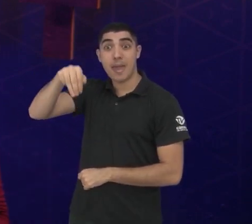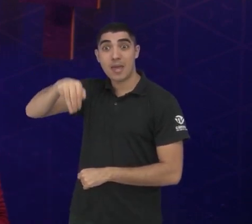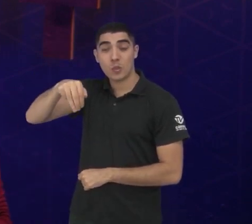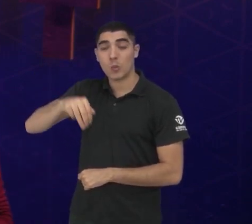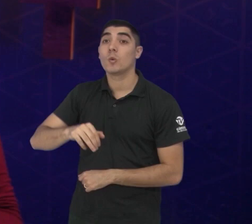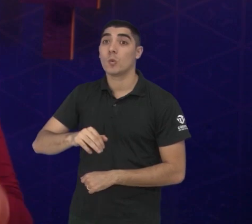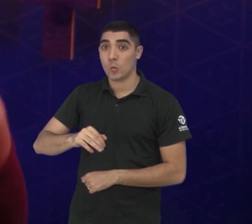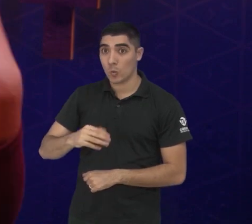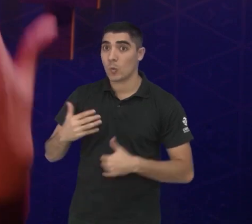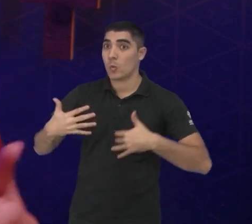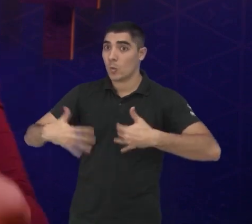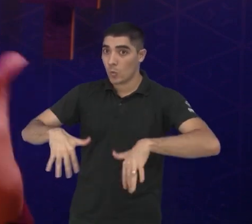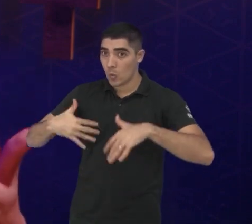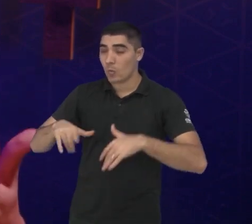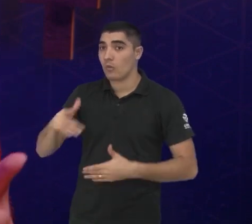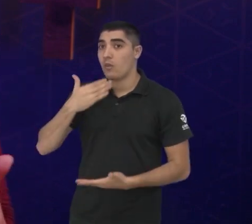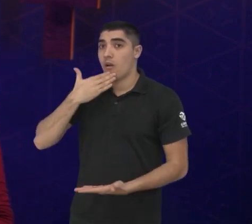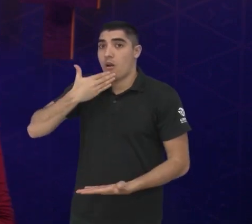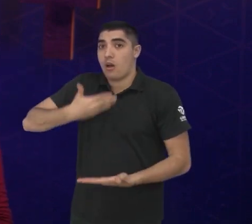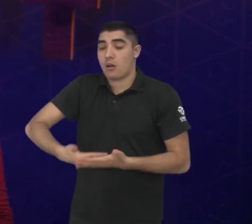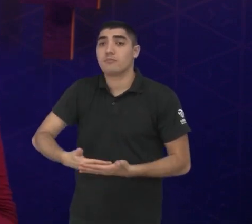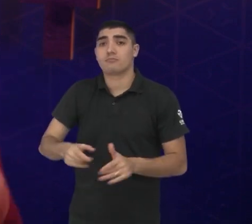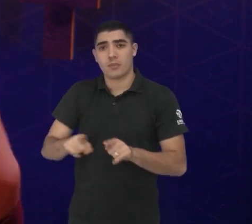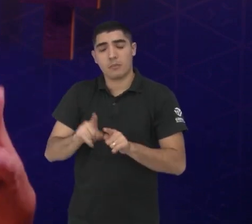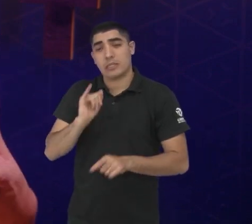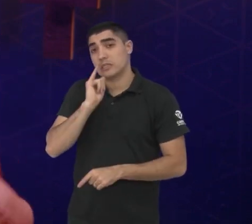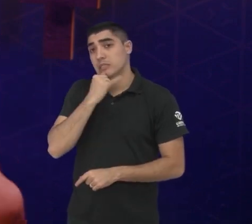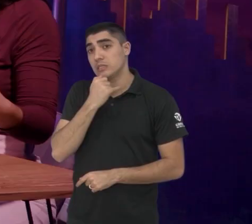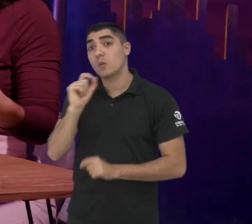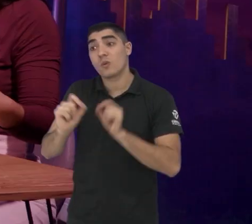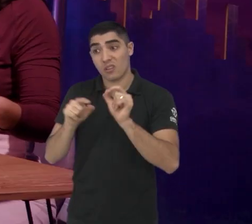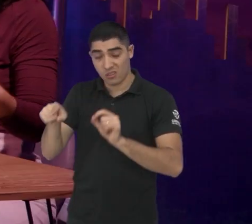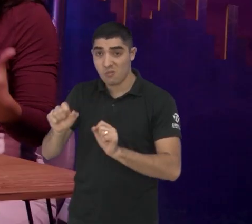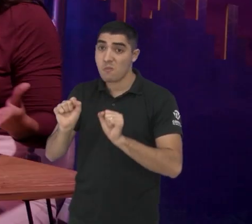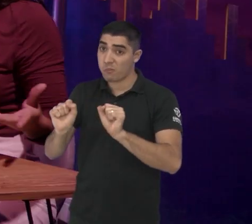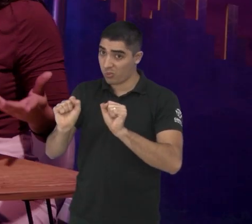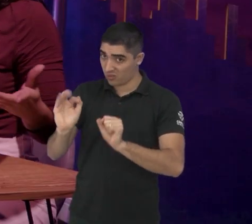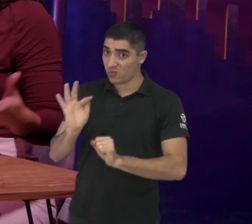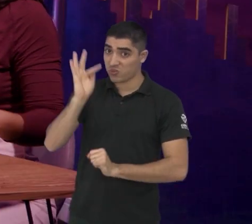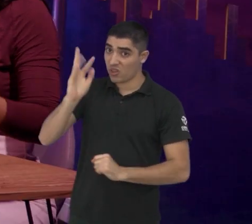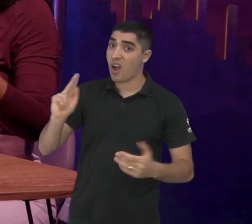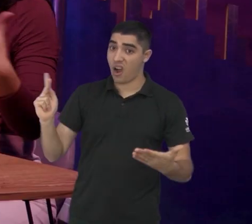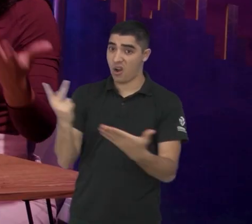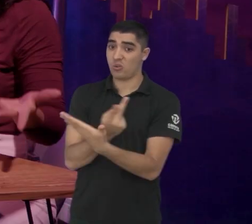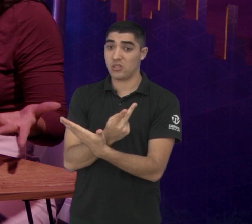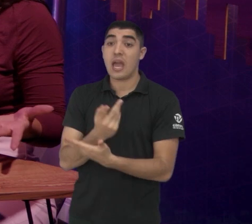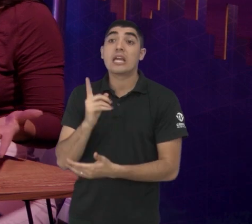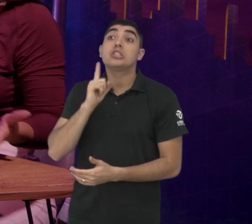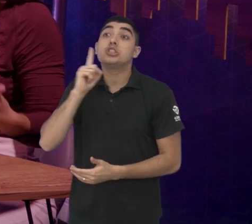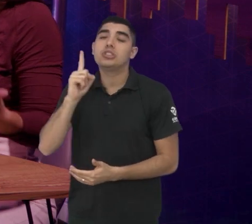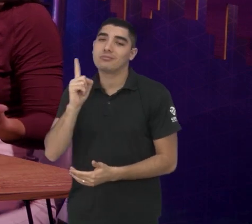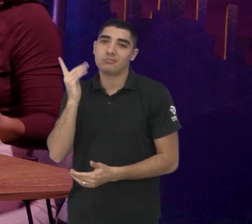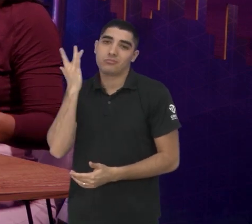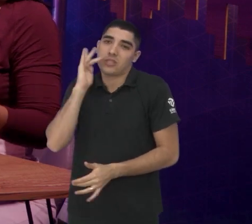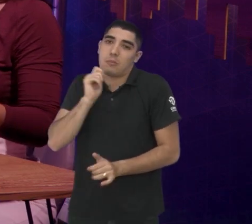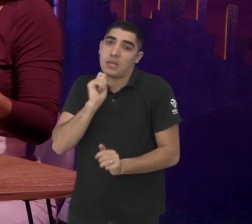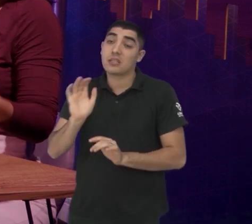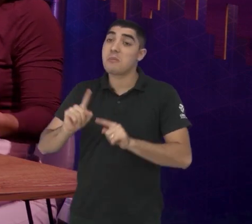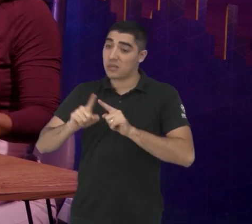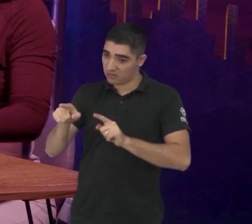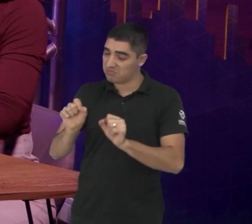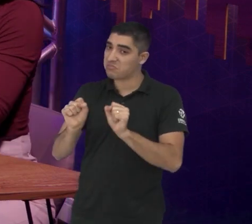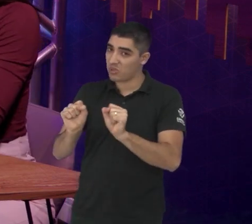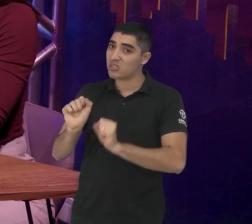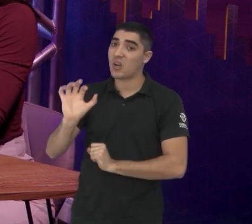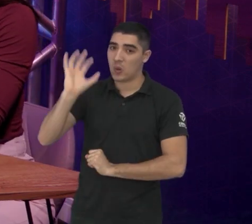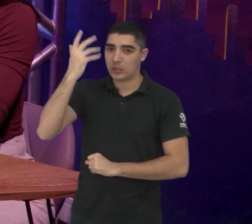situação impressionante. E mais impressionante ainda, e triste, né, é a gente saber que vai acontecer. A gente só não sabe quando, mas